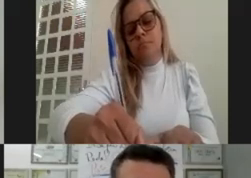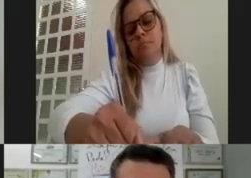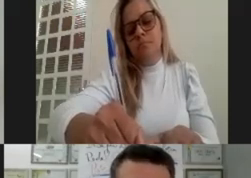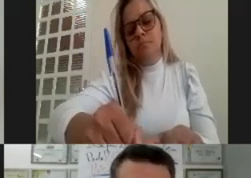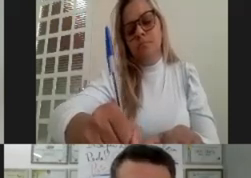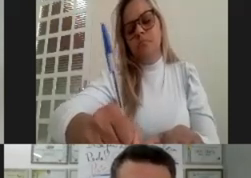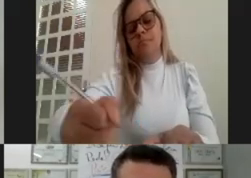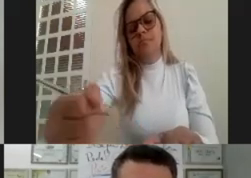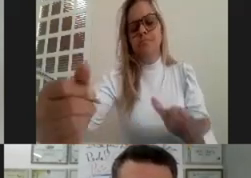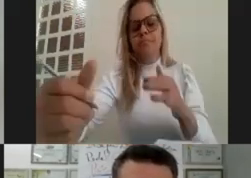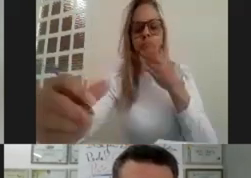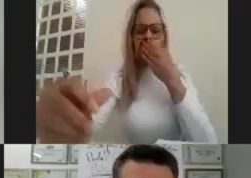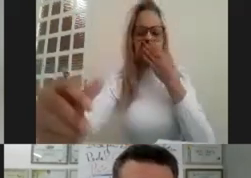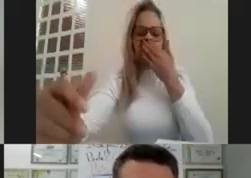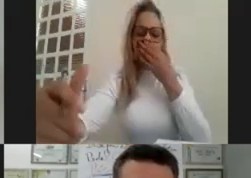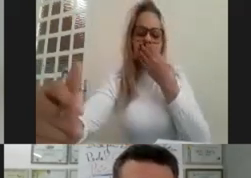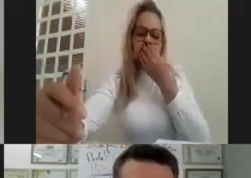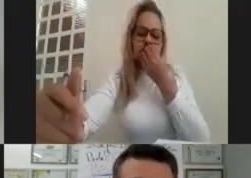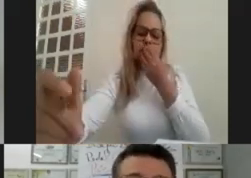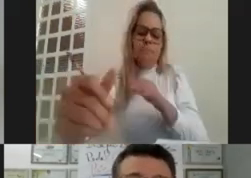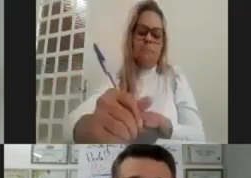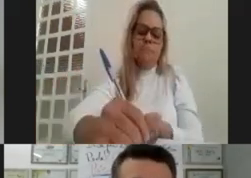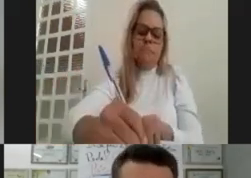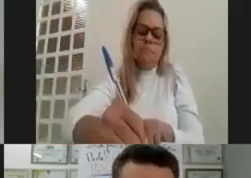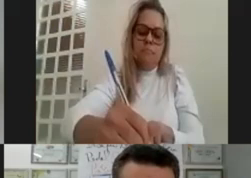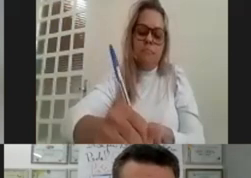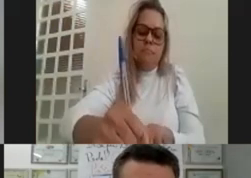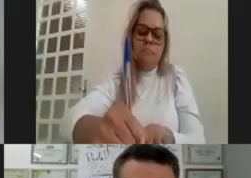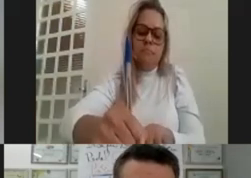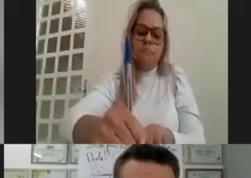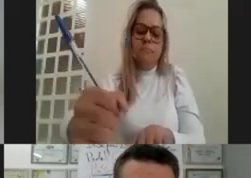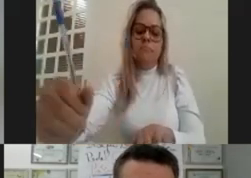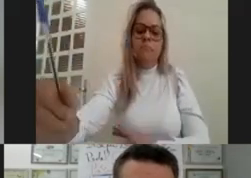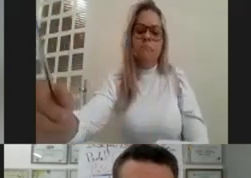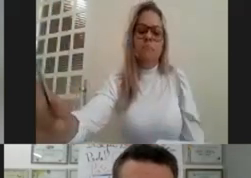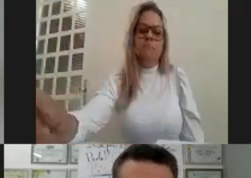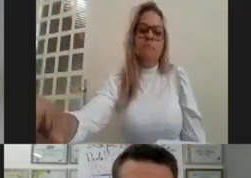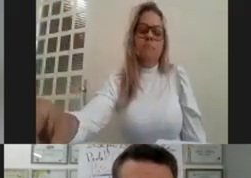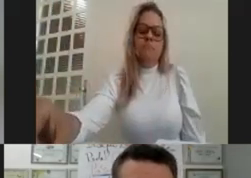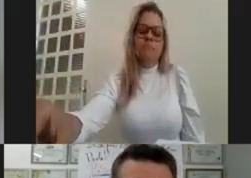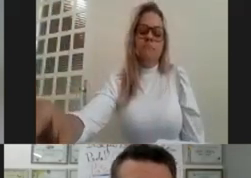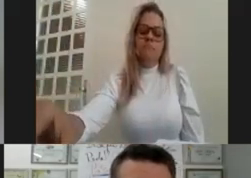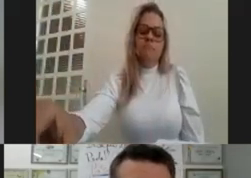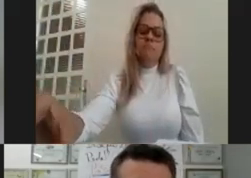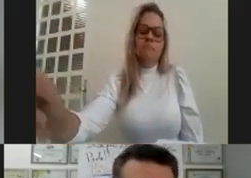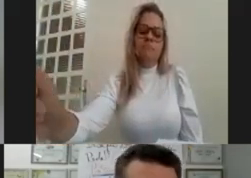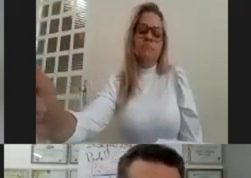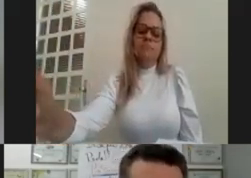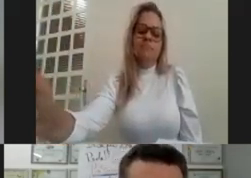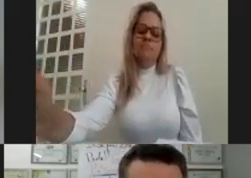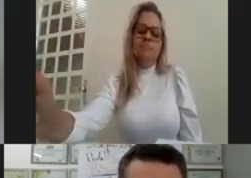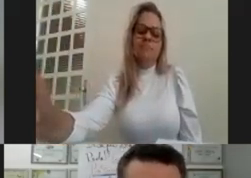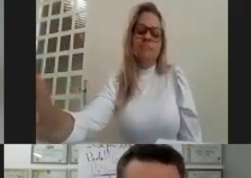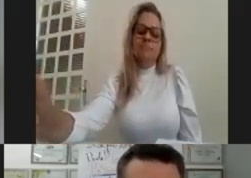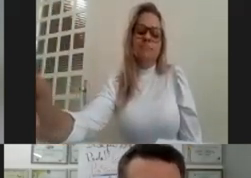tinta. Aí eu fui para o chá, que me ajuda muito, que é o chá de hortelã. E olha, o senhor não tem noção como me ajudou.